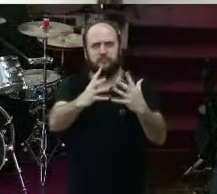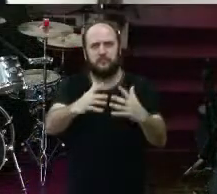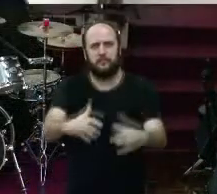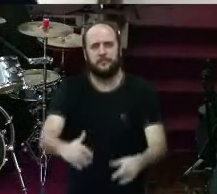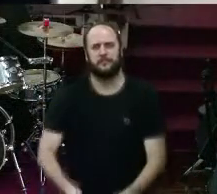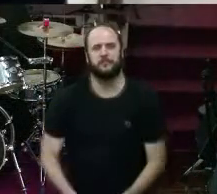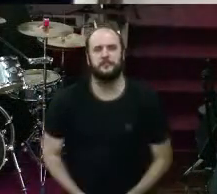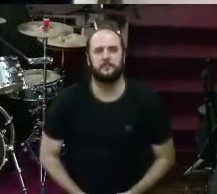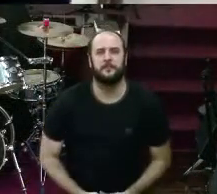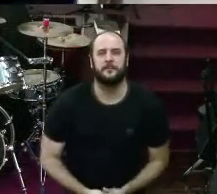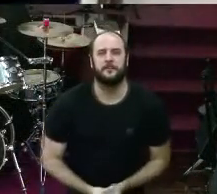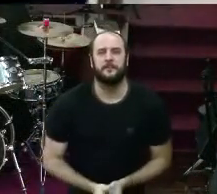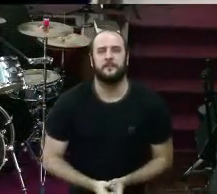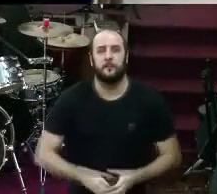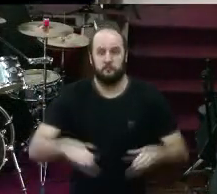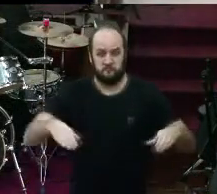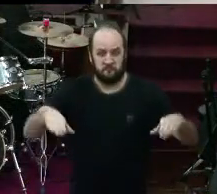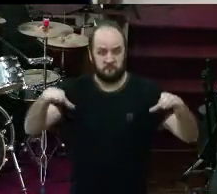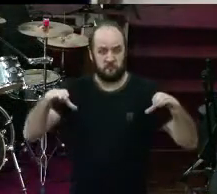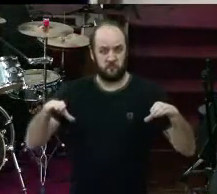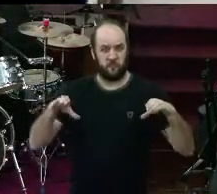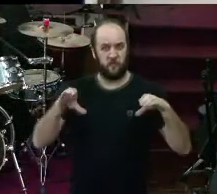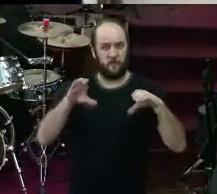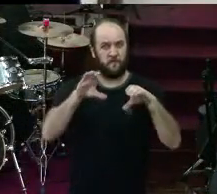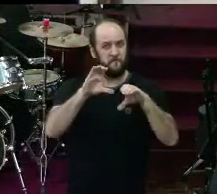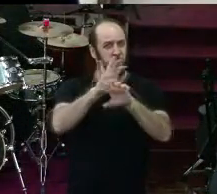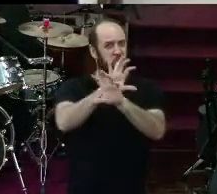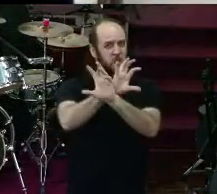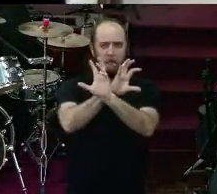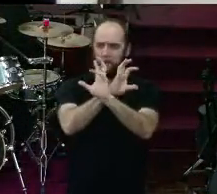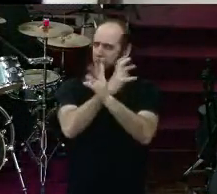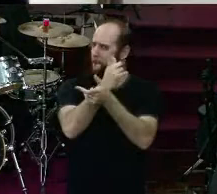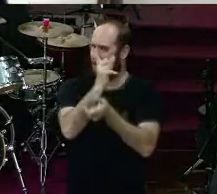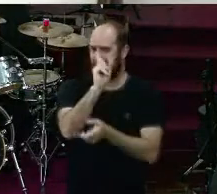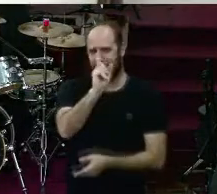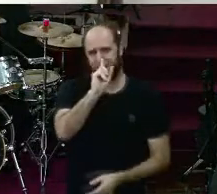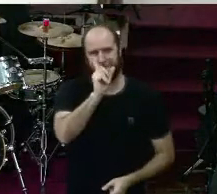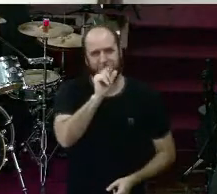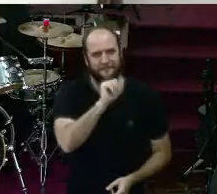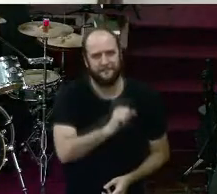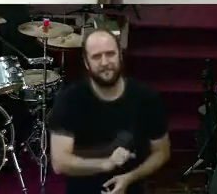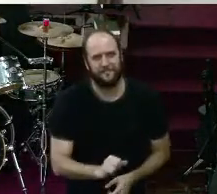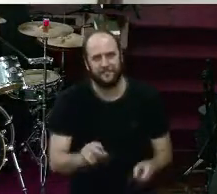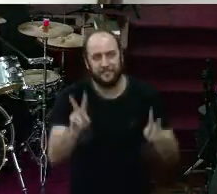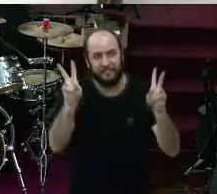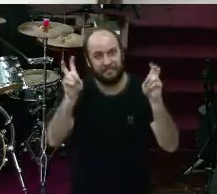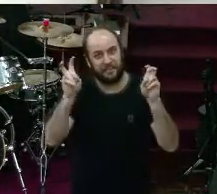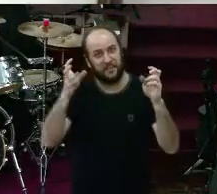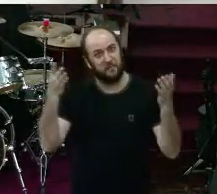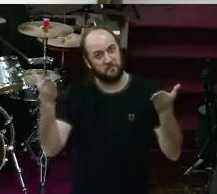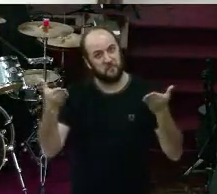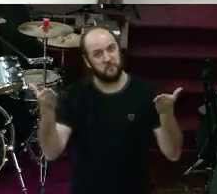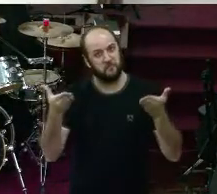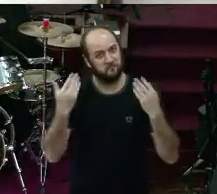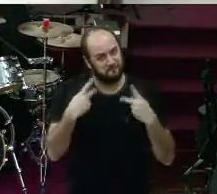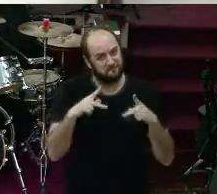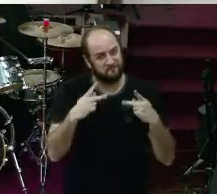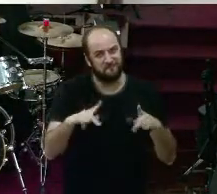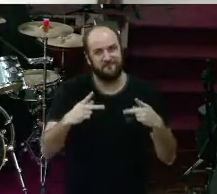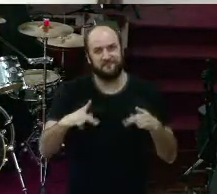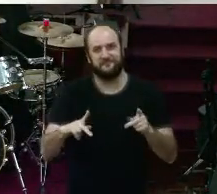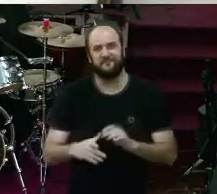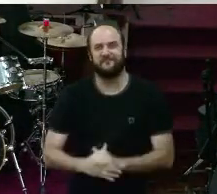O trono não está vazio. Este é o tema da mensagem nessa